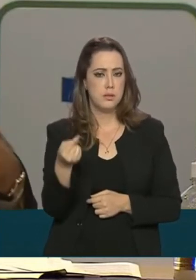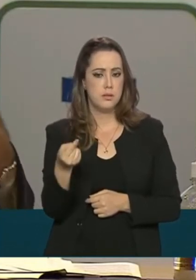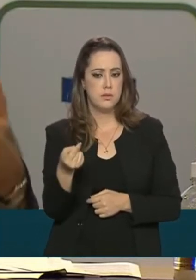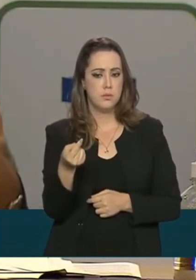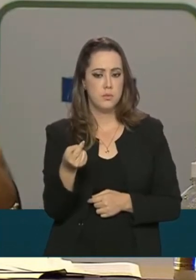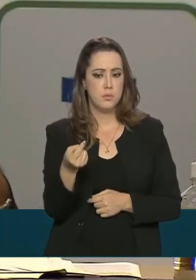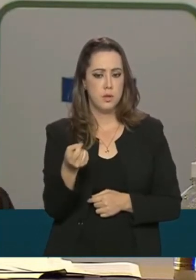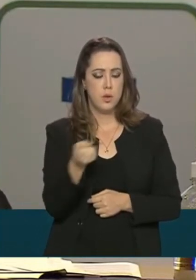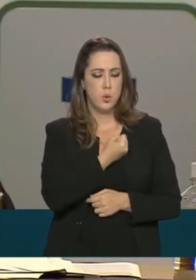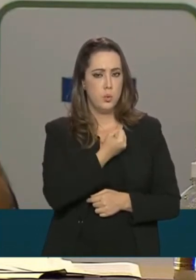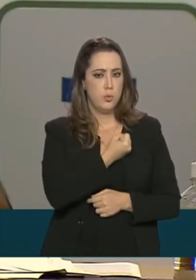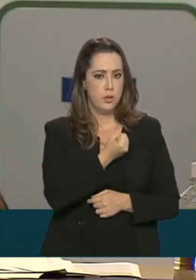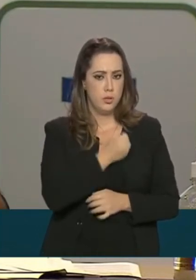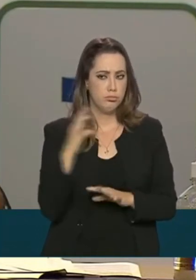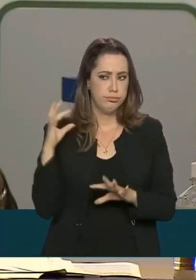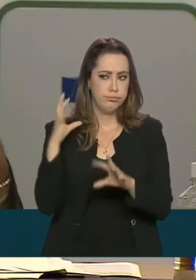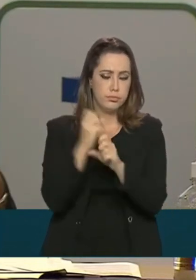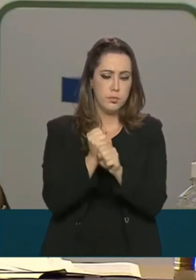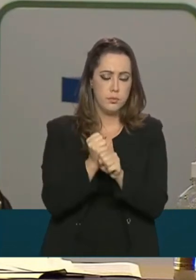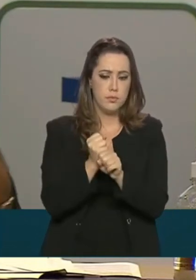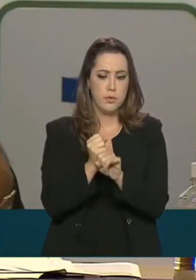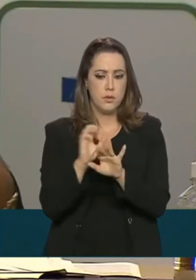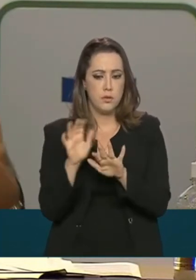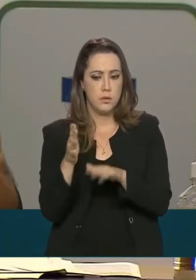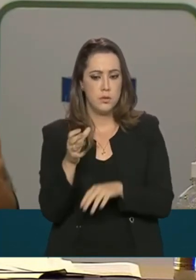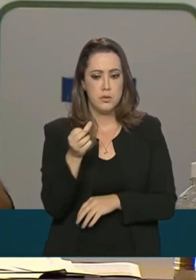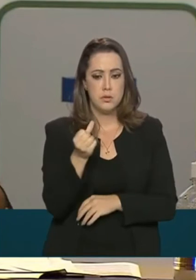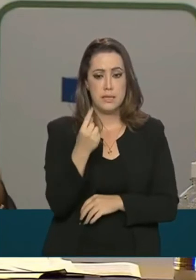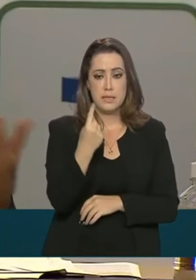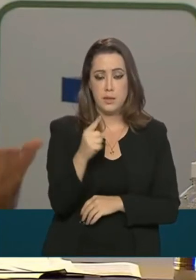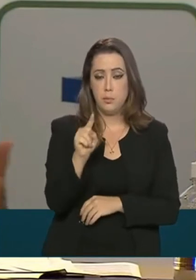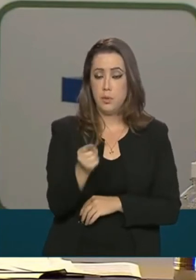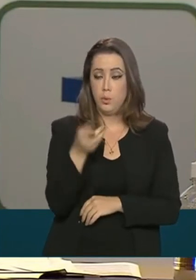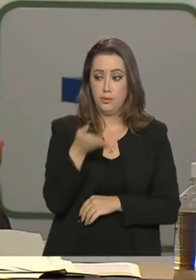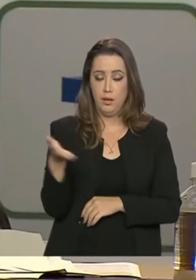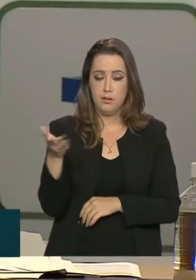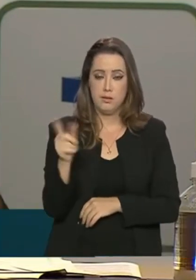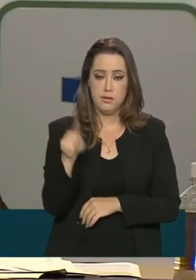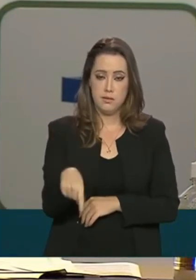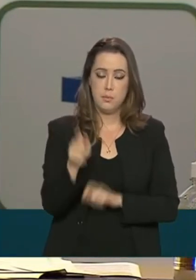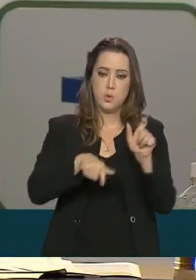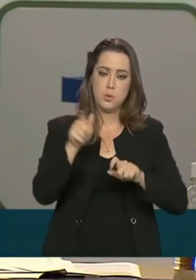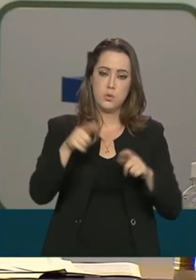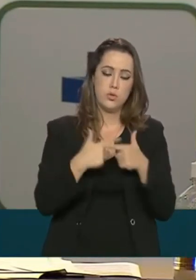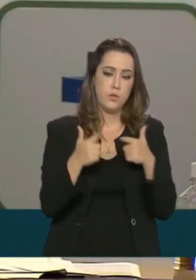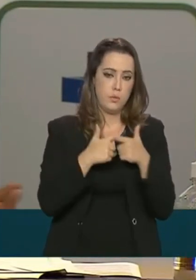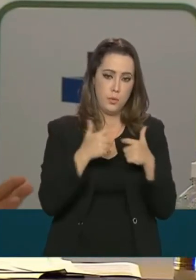né, óbitos acumulados, e 61 mil desses são por síndrome